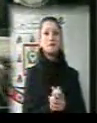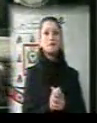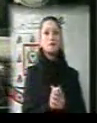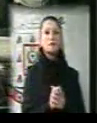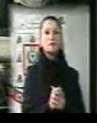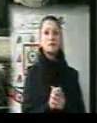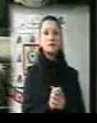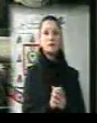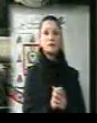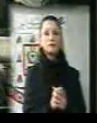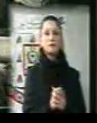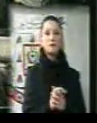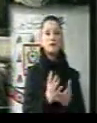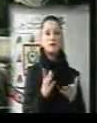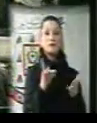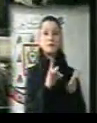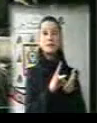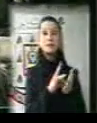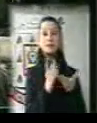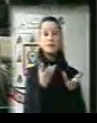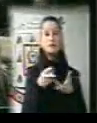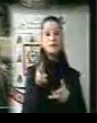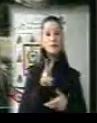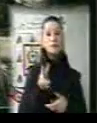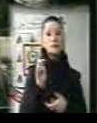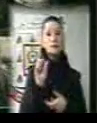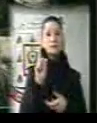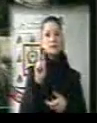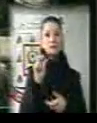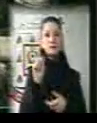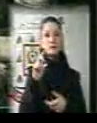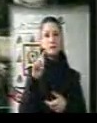Na verdade, o autor do requerimento, vereador Vanderlei Zilli,